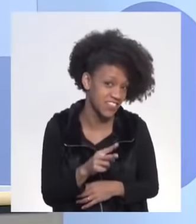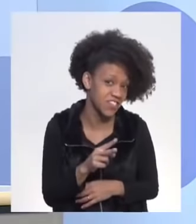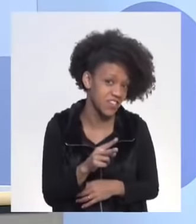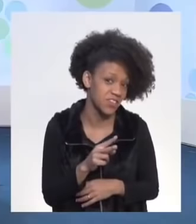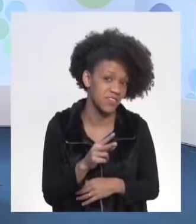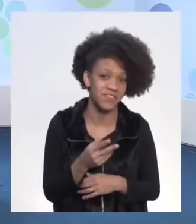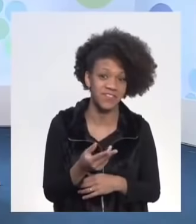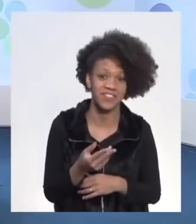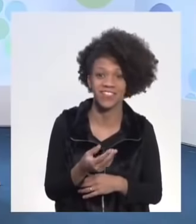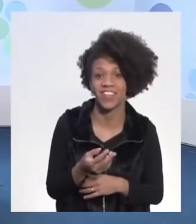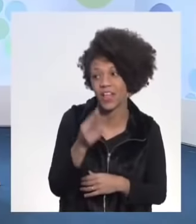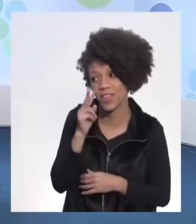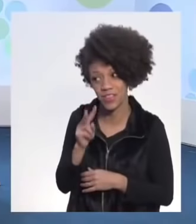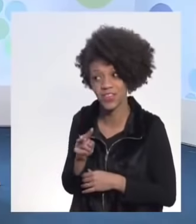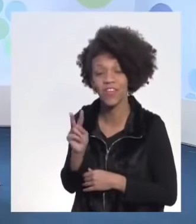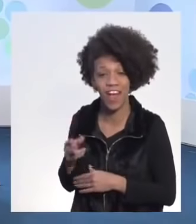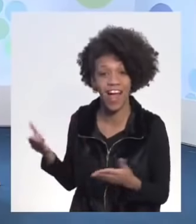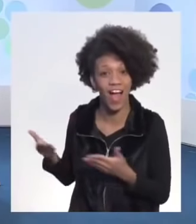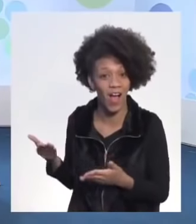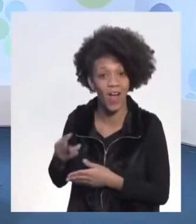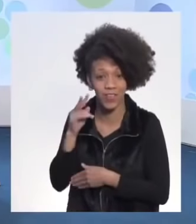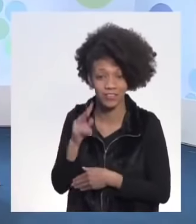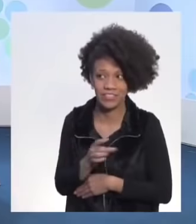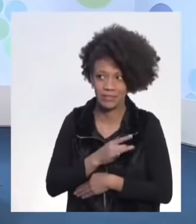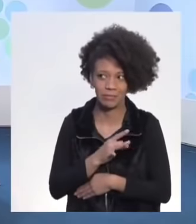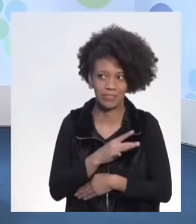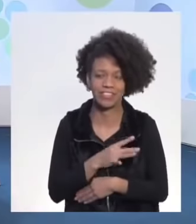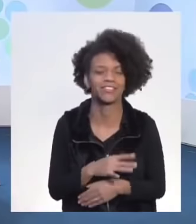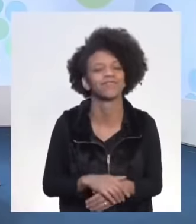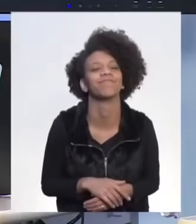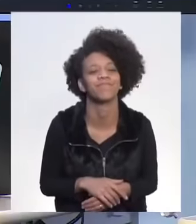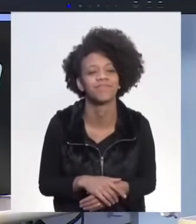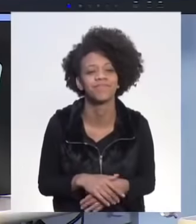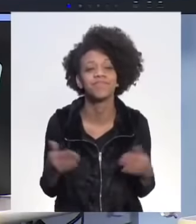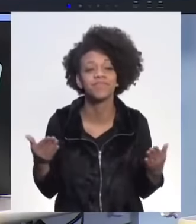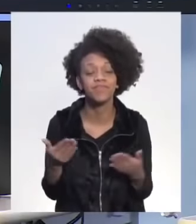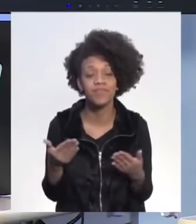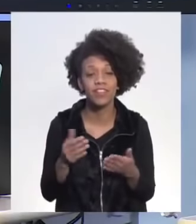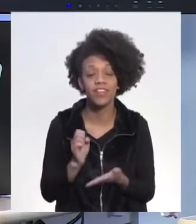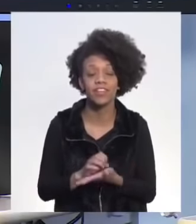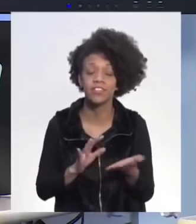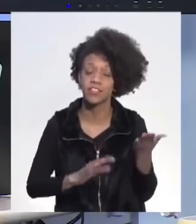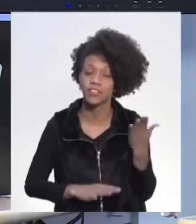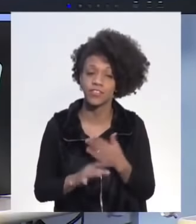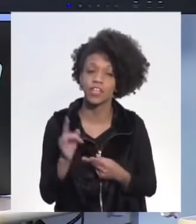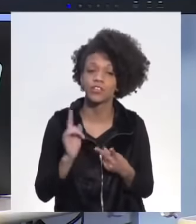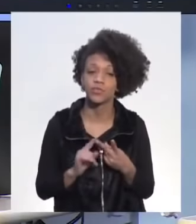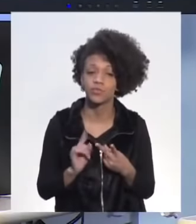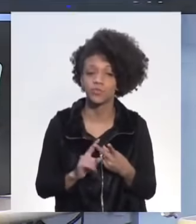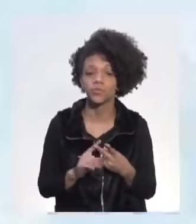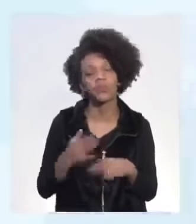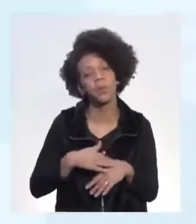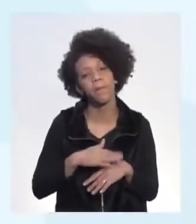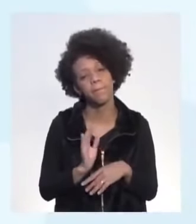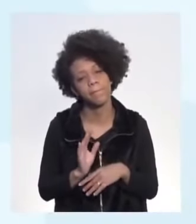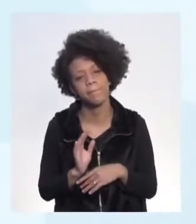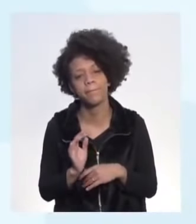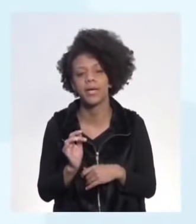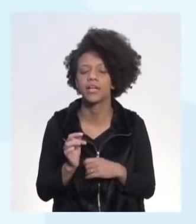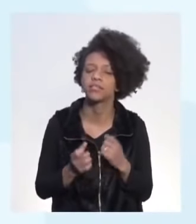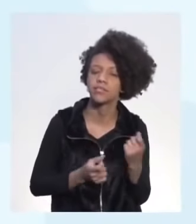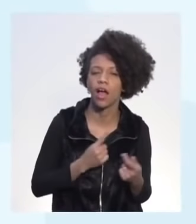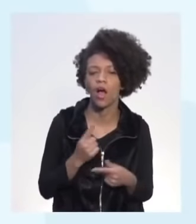eles responderam, eu tô vendo. Fiquei até com medo agora. Agora, na atividade 2, a gente vai fazer aí mais alguns